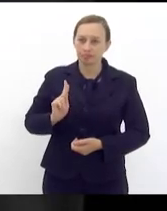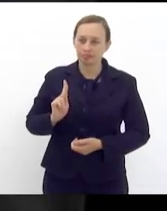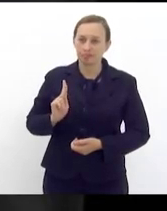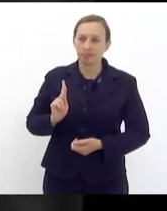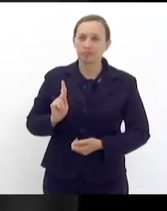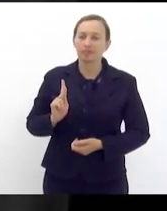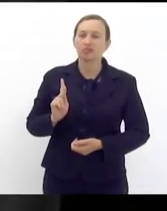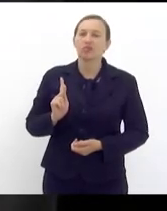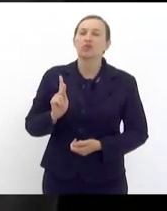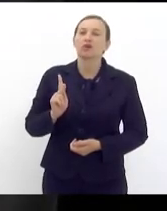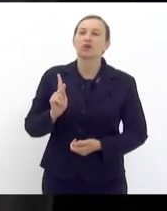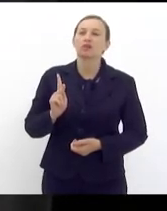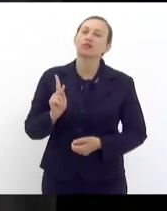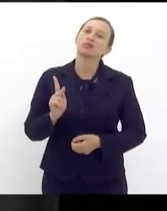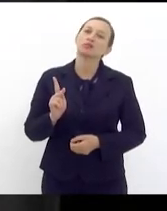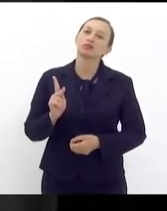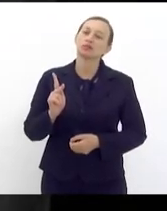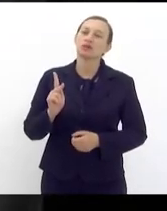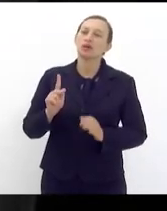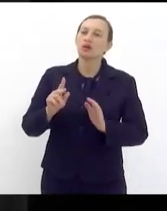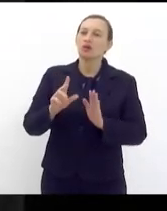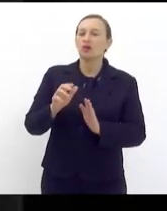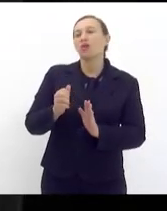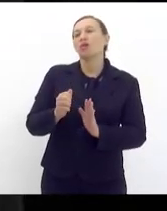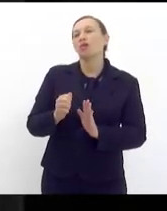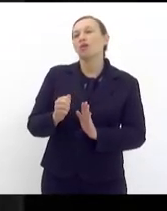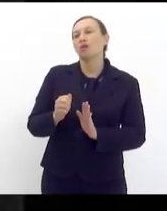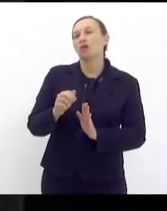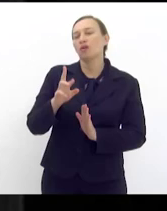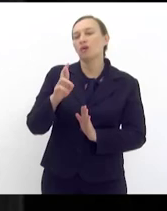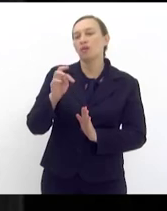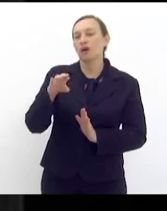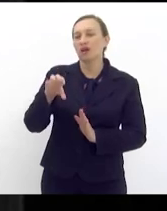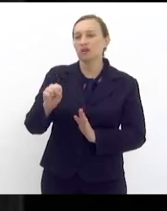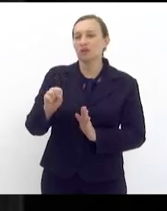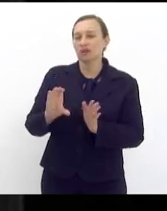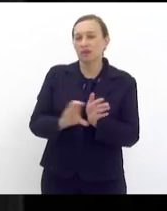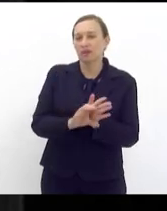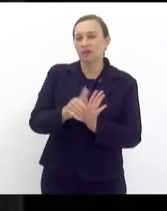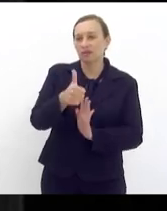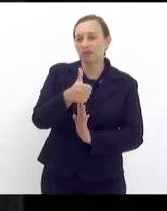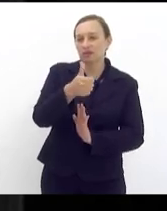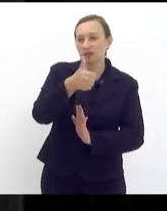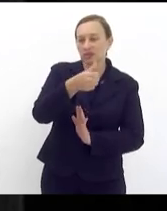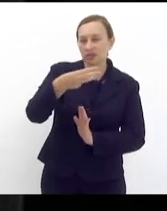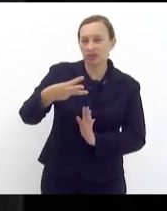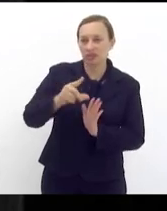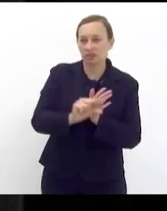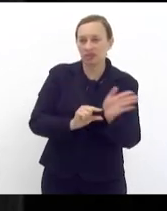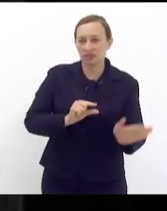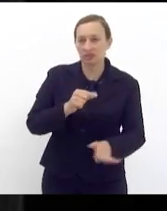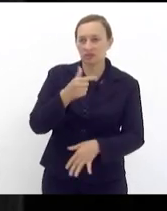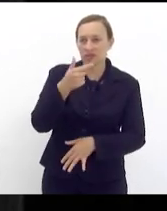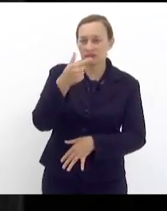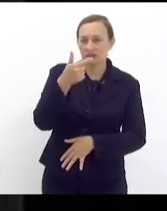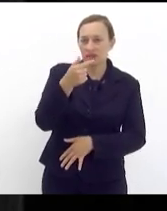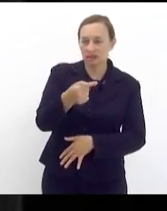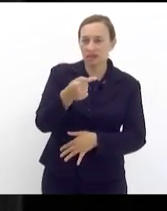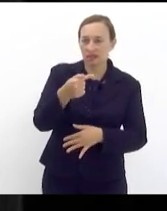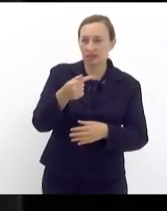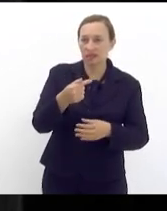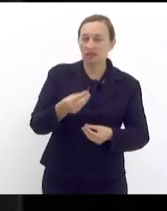capítulo 13, versículo 7, que diz: portanto, dai a cada um o que deveis, a quem tributo,